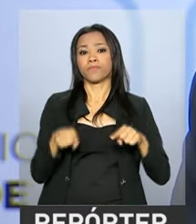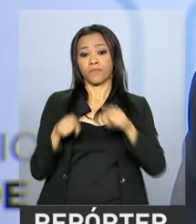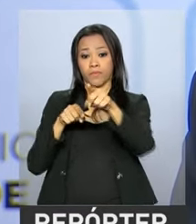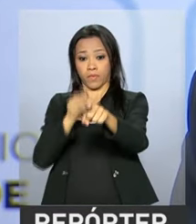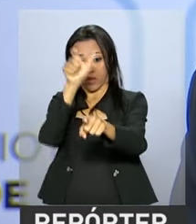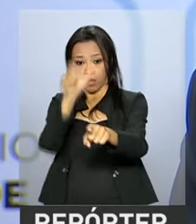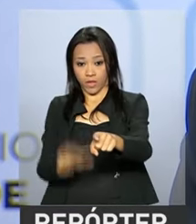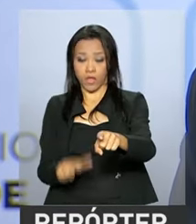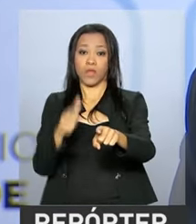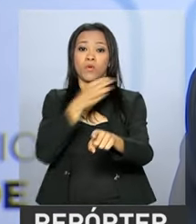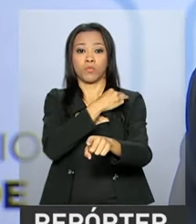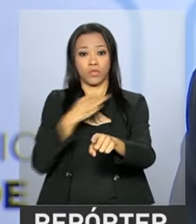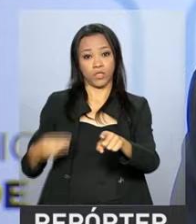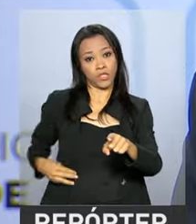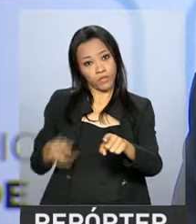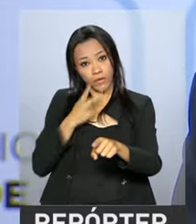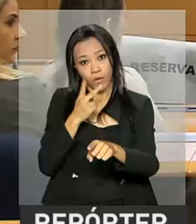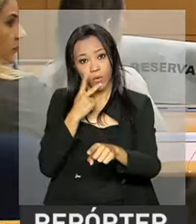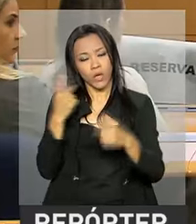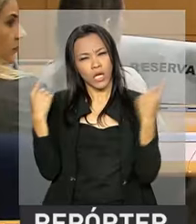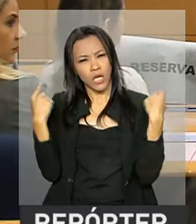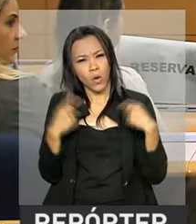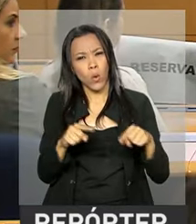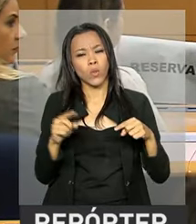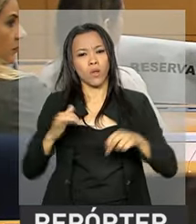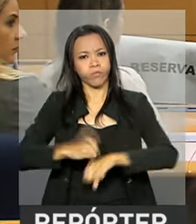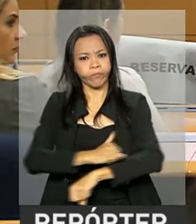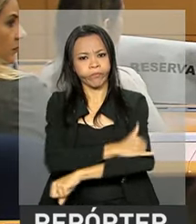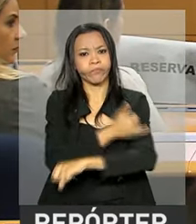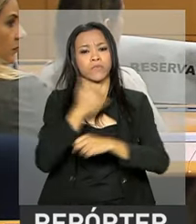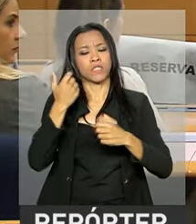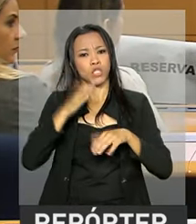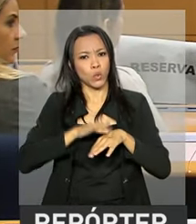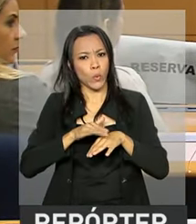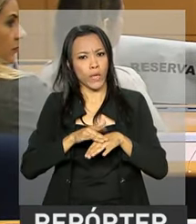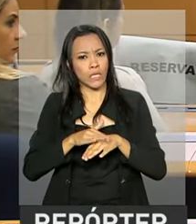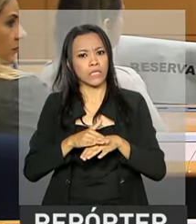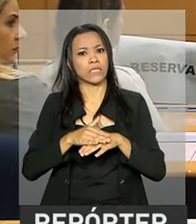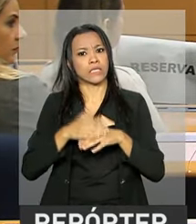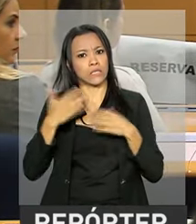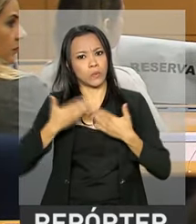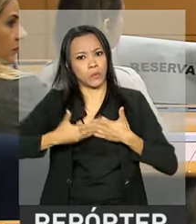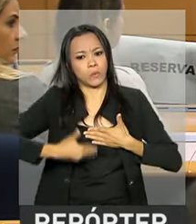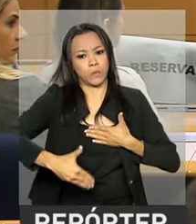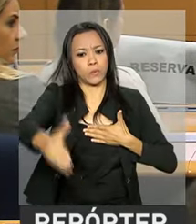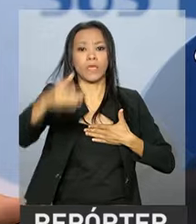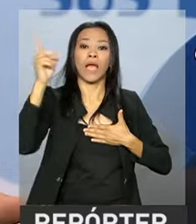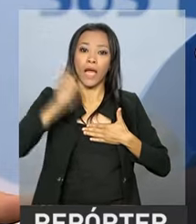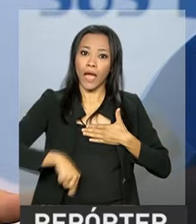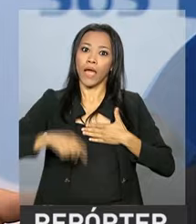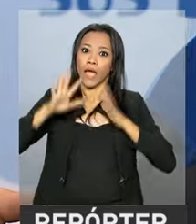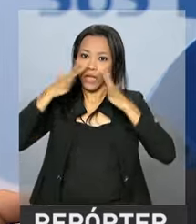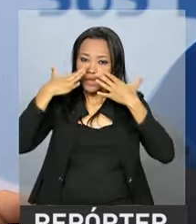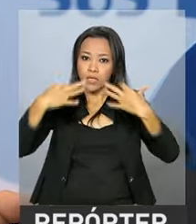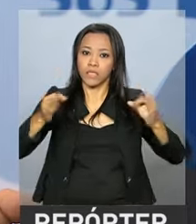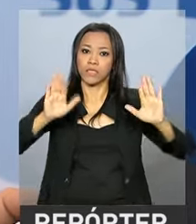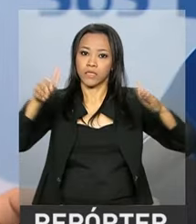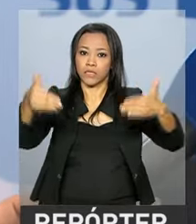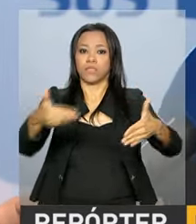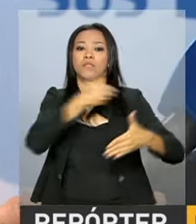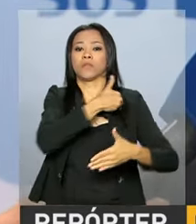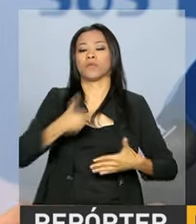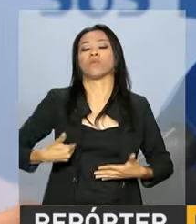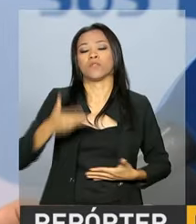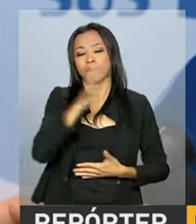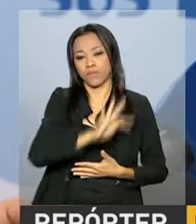da Saúde, o combate à obesidade e às doenças crônicas é prioridade do governo federal. Temos buscado